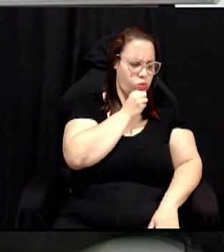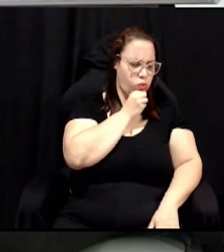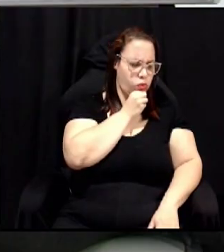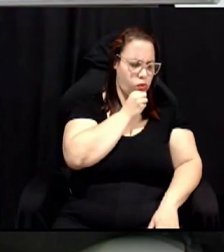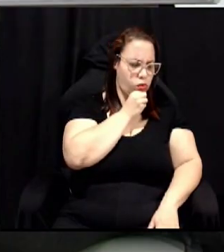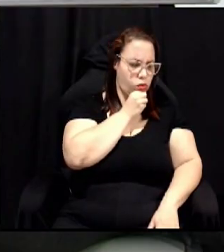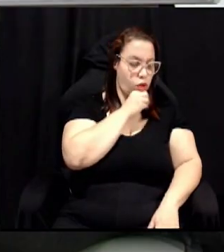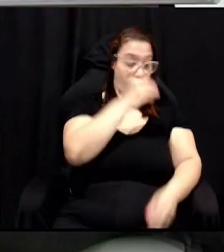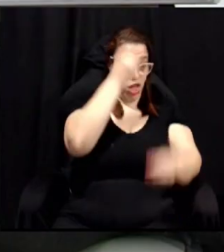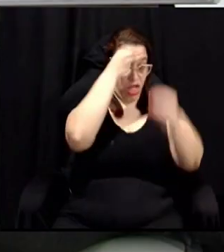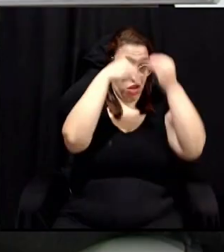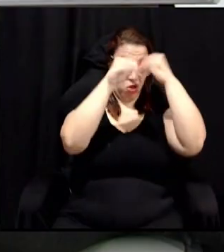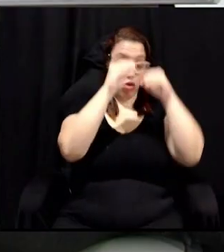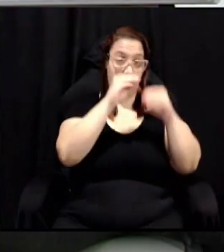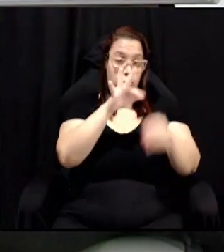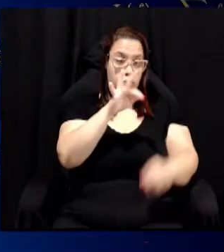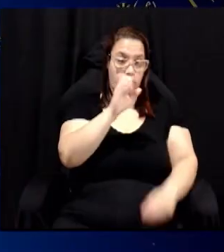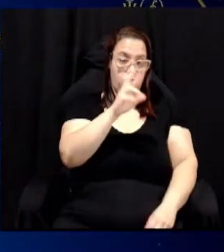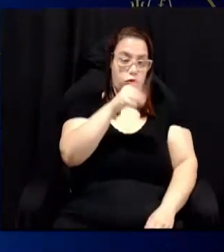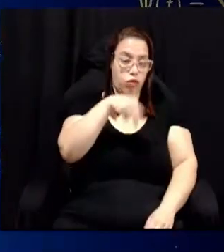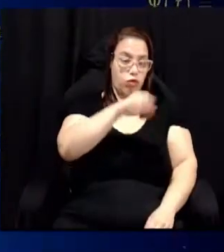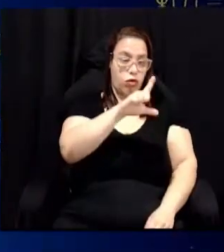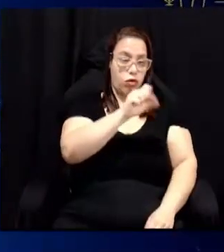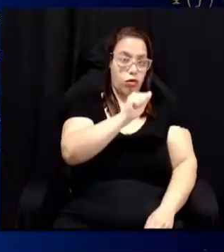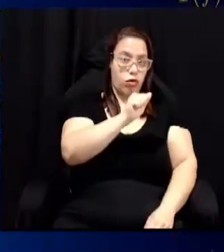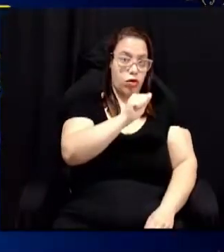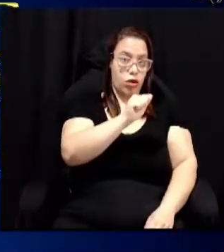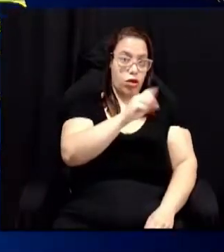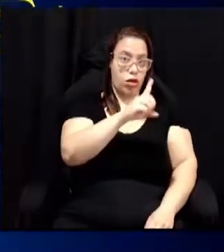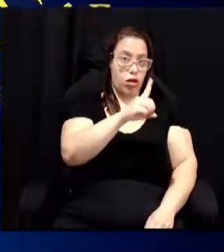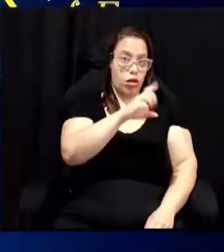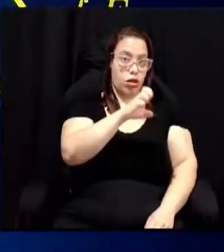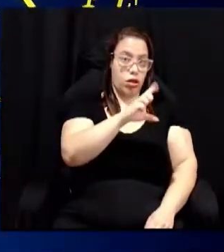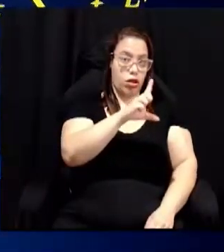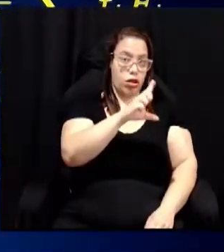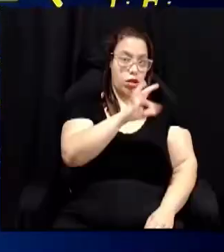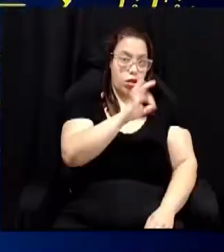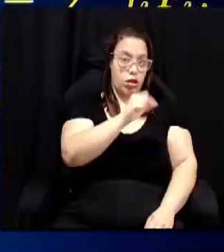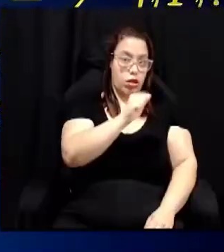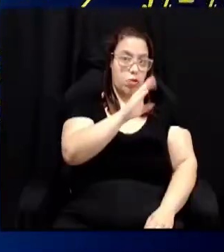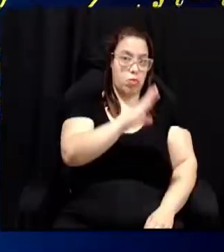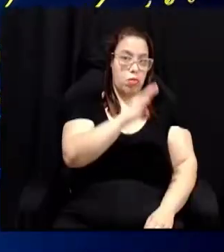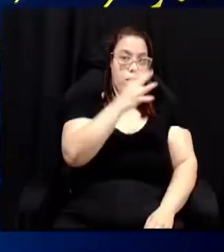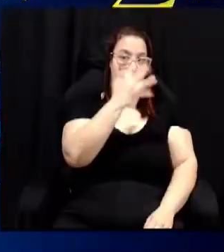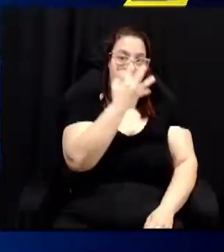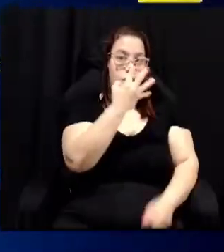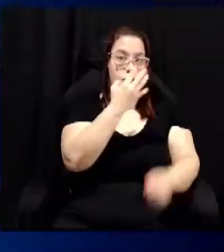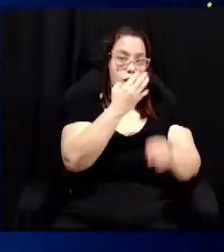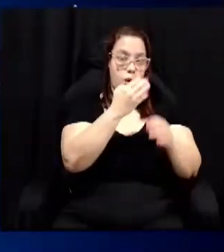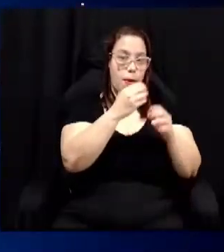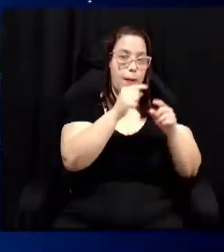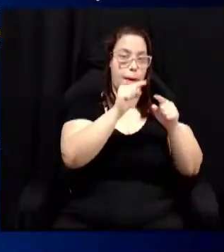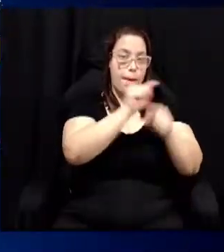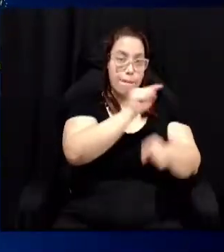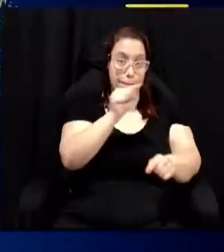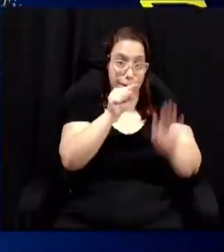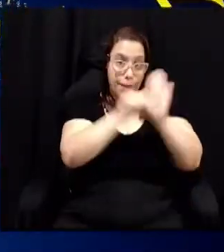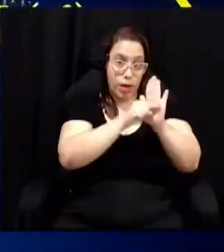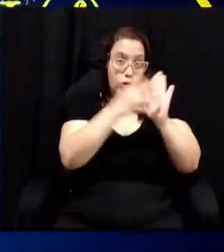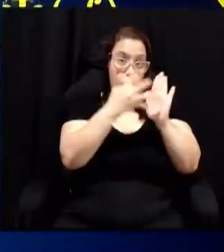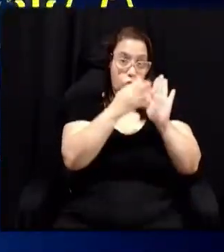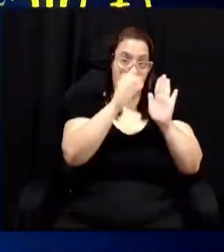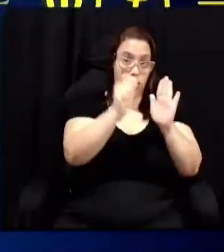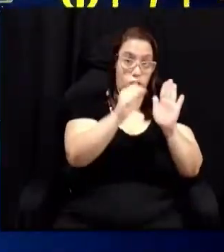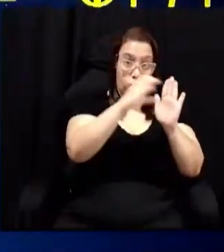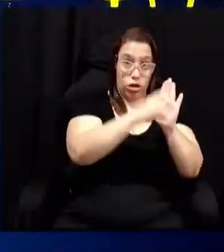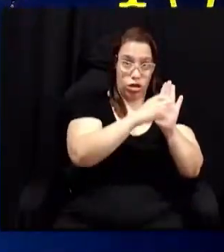Eu, por exemplo, lembro até hoje aquela fórmula de delta de Bhaskara, sabe? D ao quadrado menos 4ac. Mas isso não é